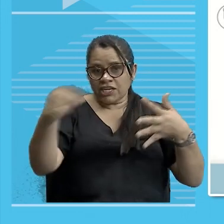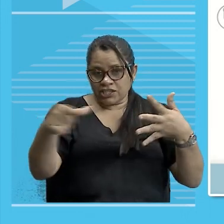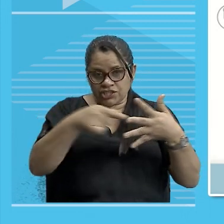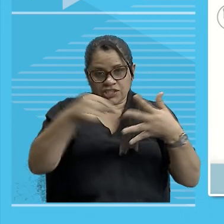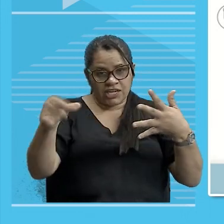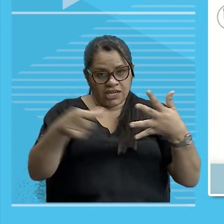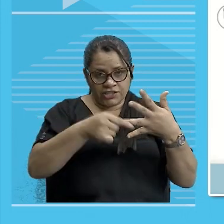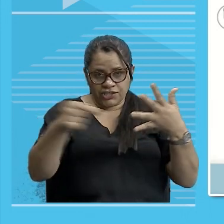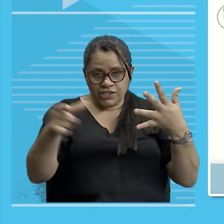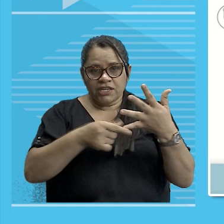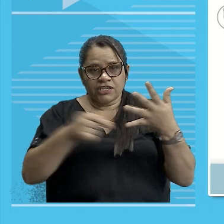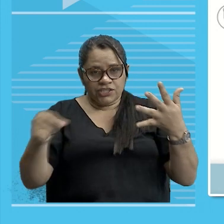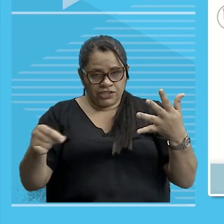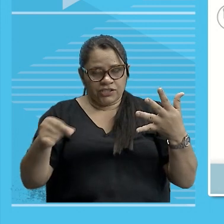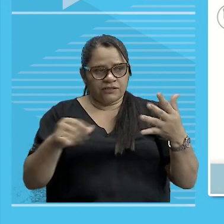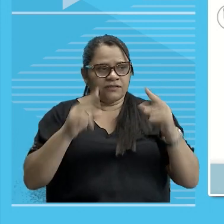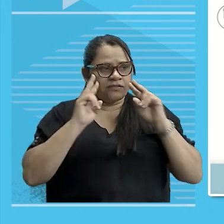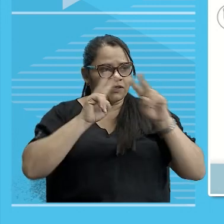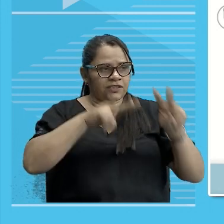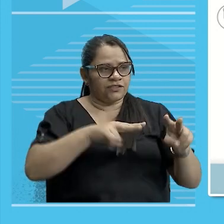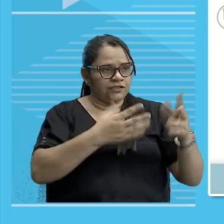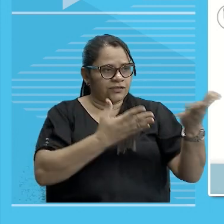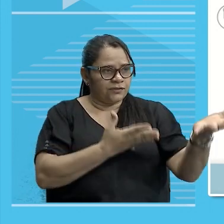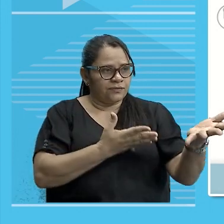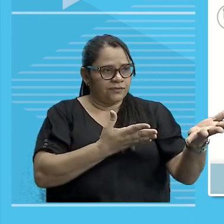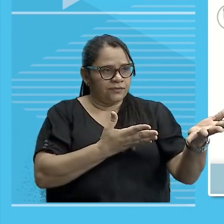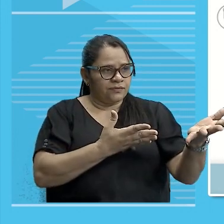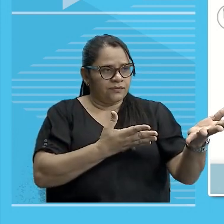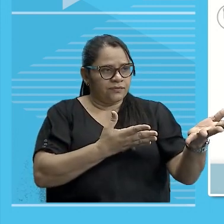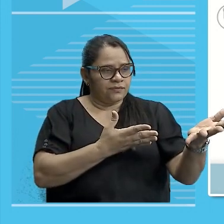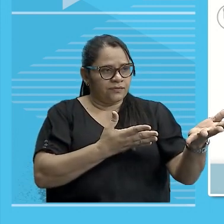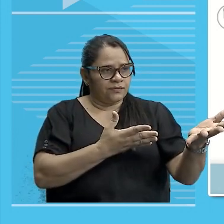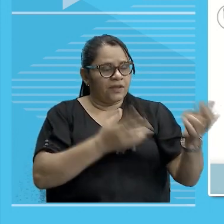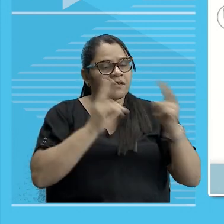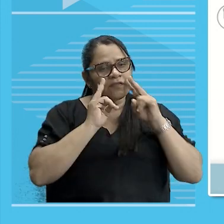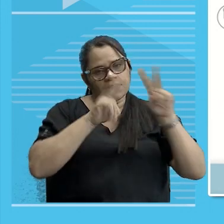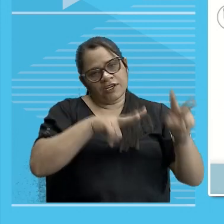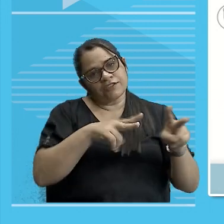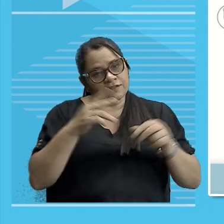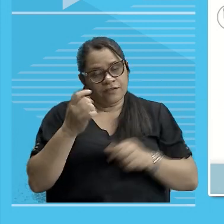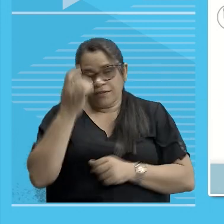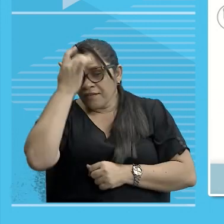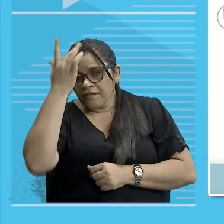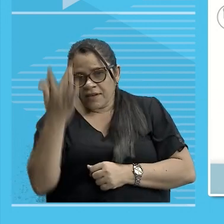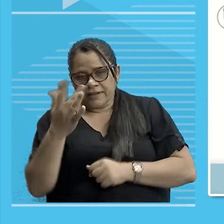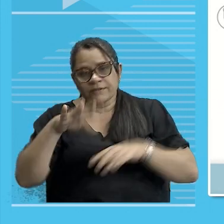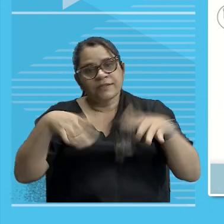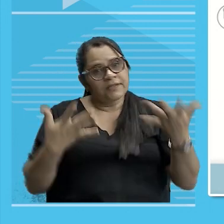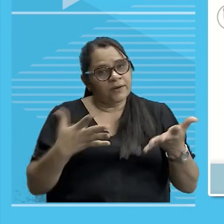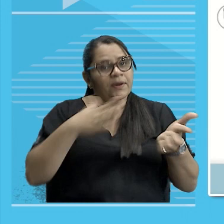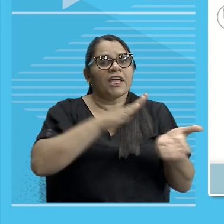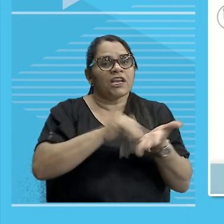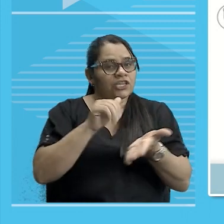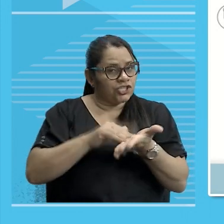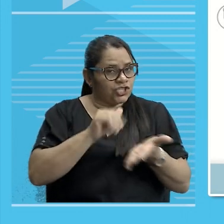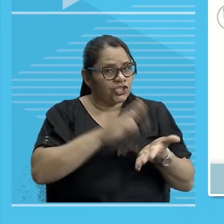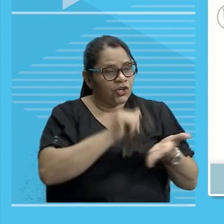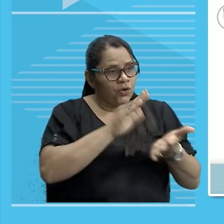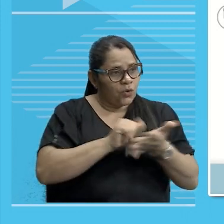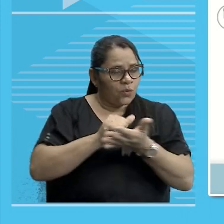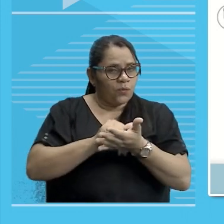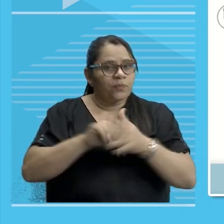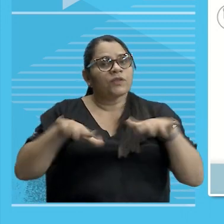e nem aí Olha como foi fácil eu eliminei o que tem a